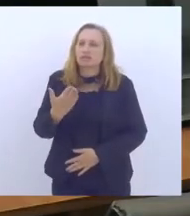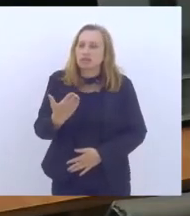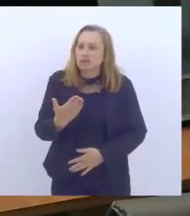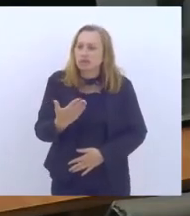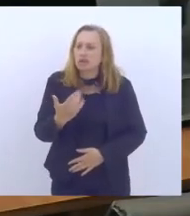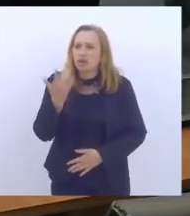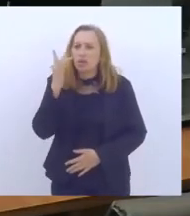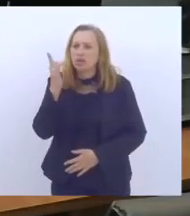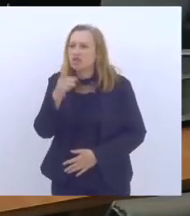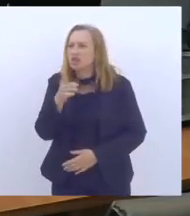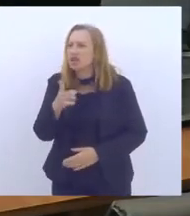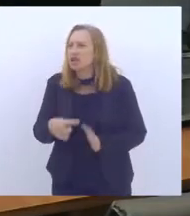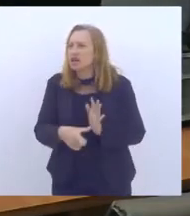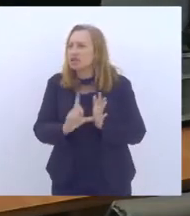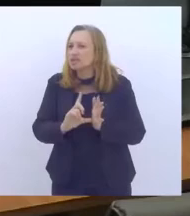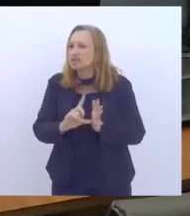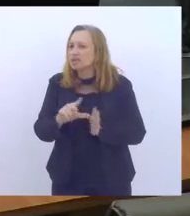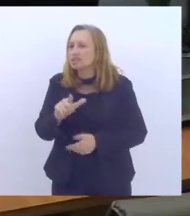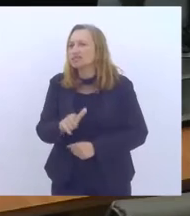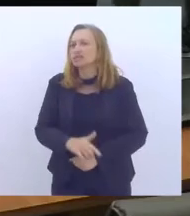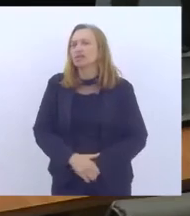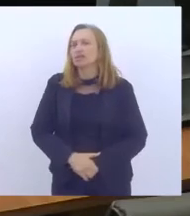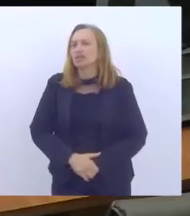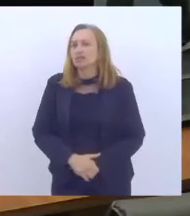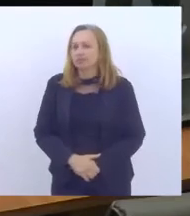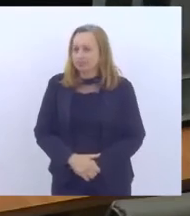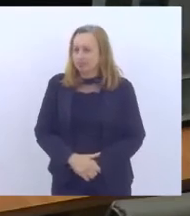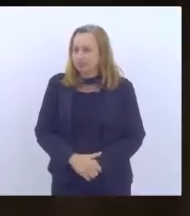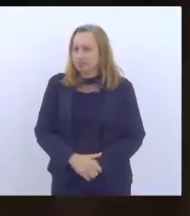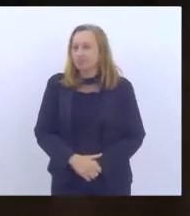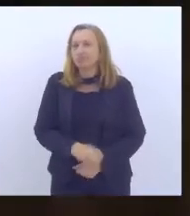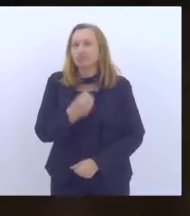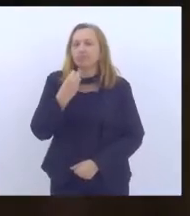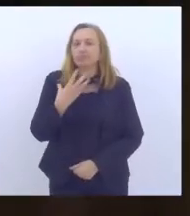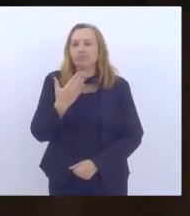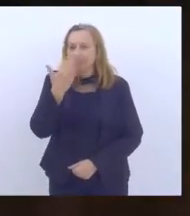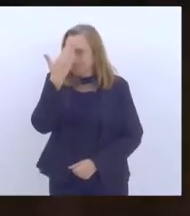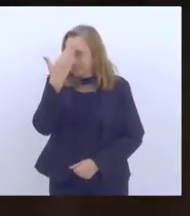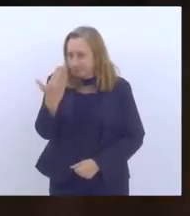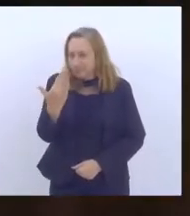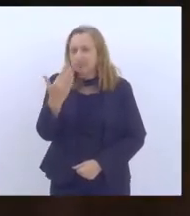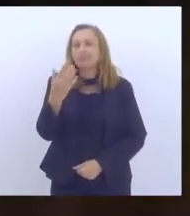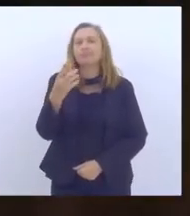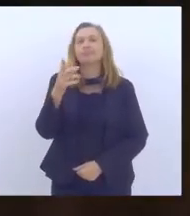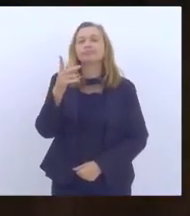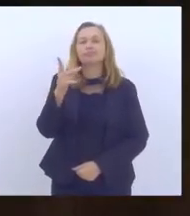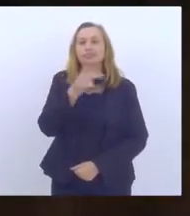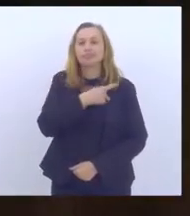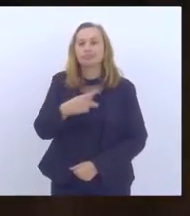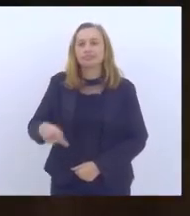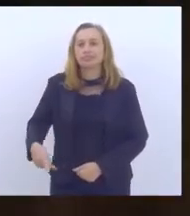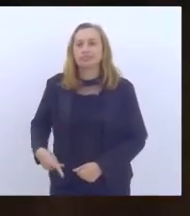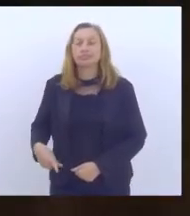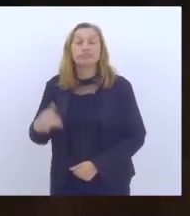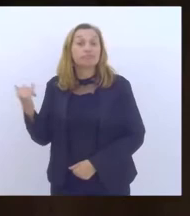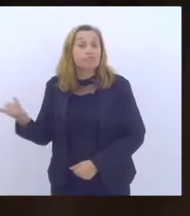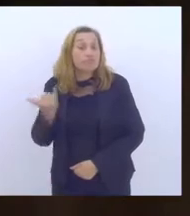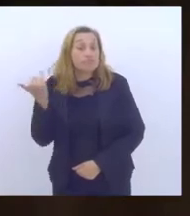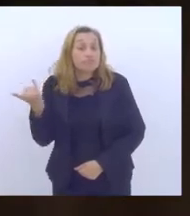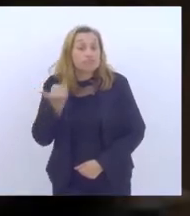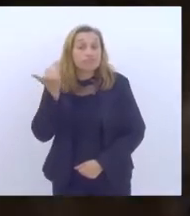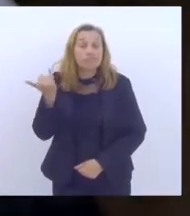eu acho que estava escrita antes bom então obrigada a senhora presidenta super